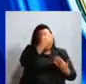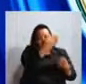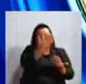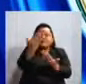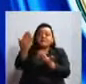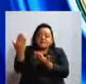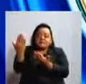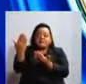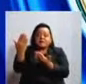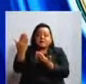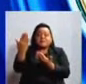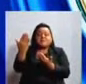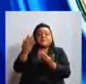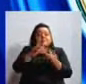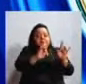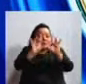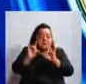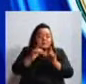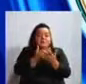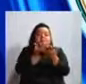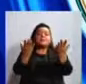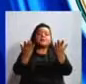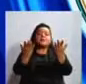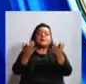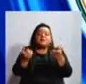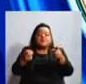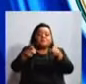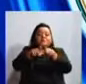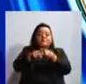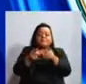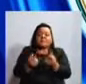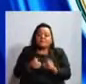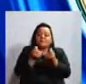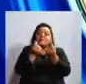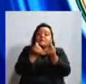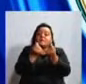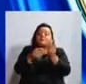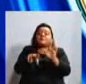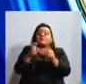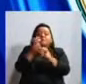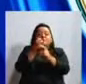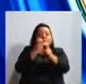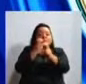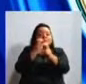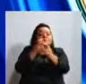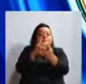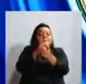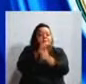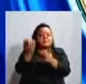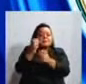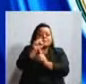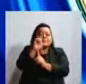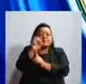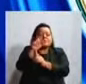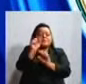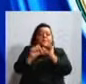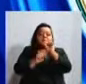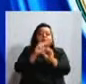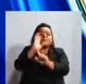especial aos nossos patrocinadores. Esfera Engenharia, Vinil Arte Comunicação Visual,